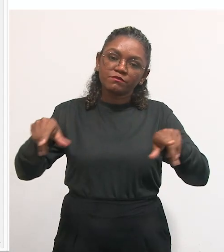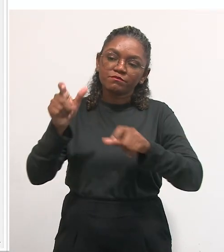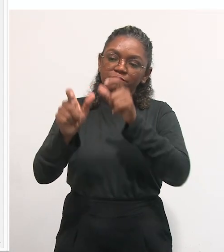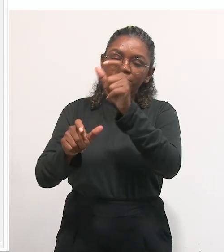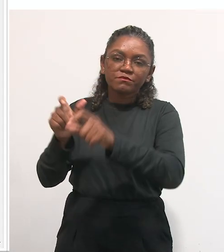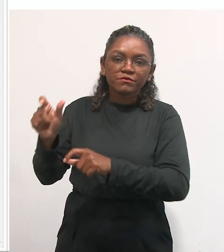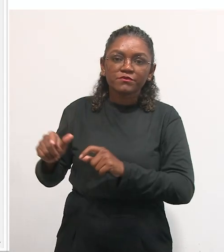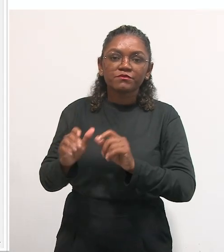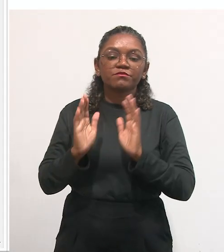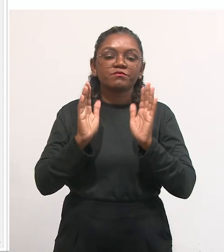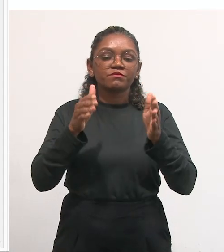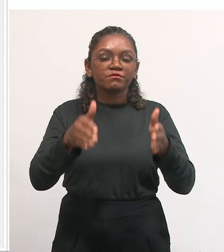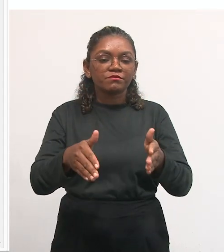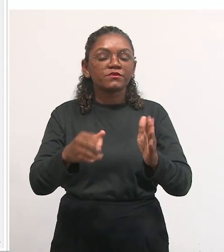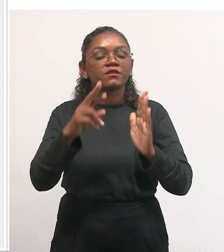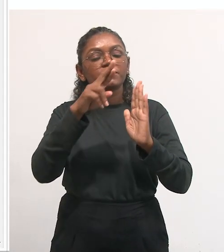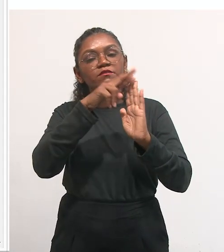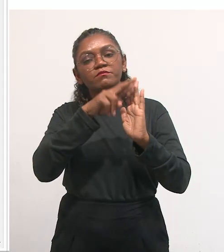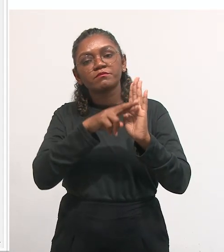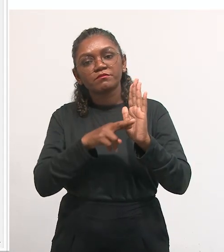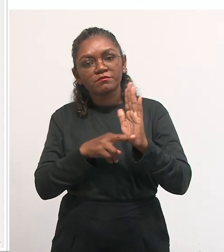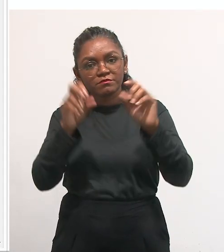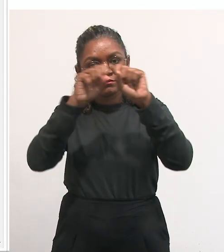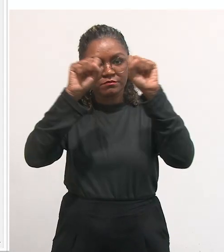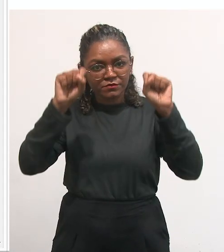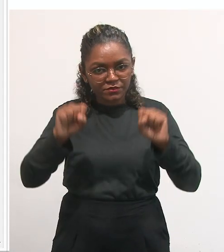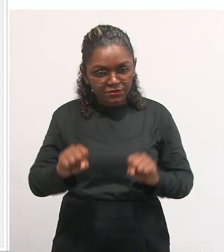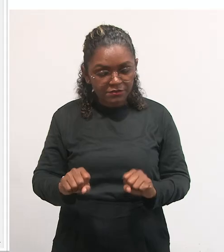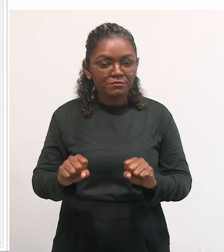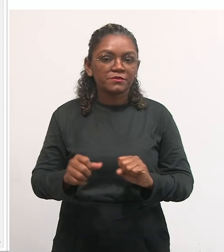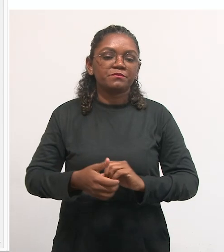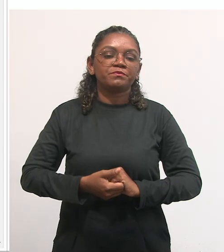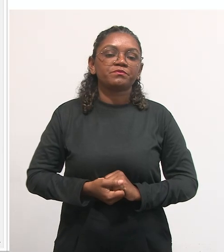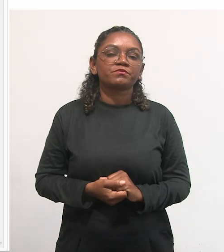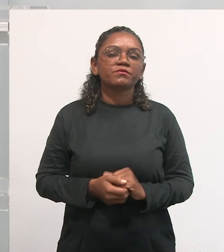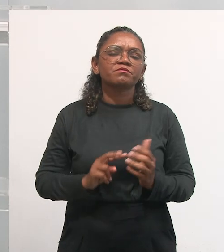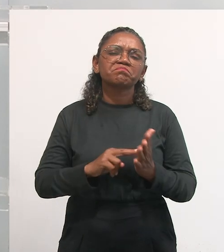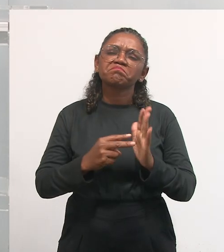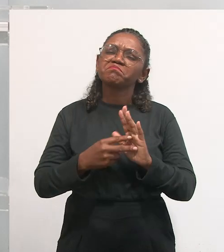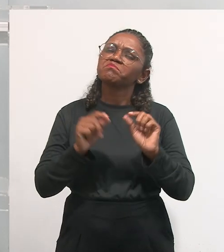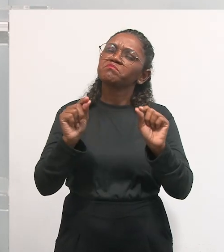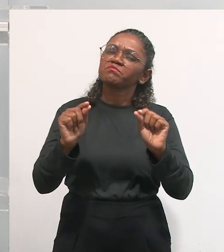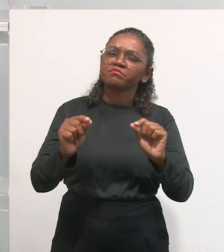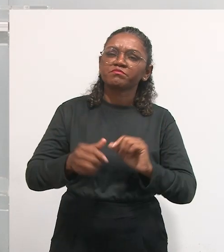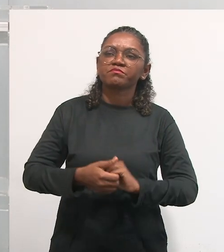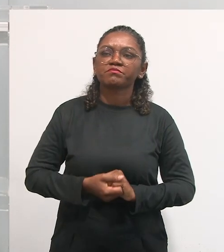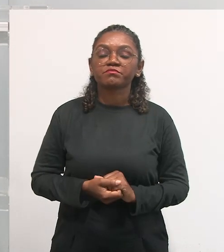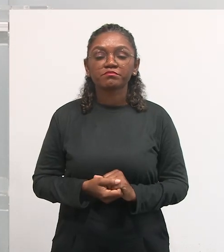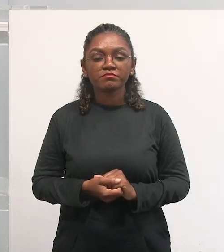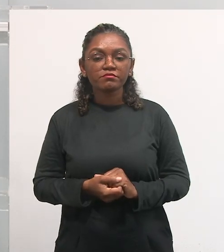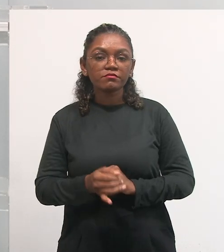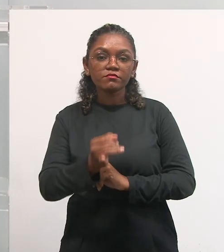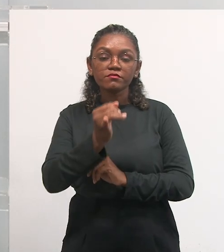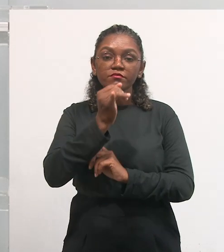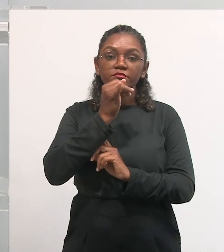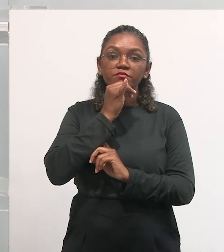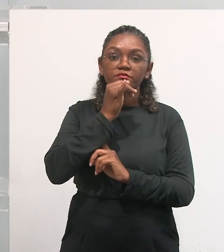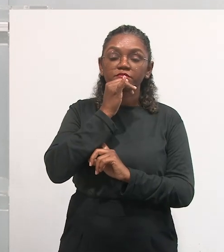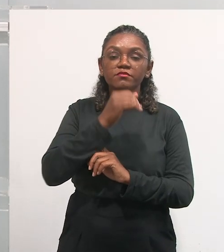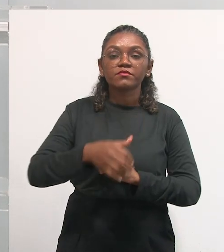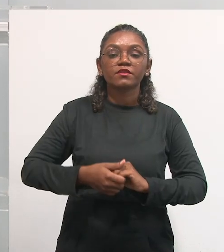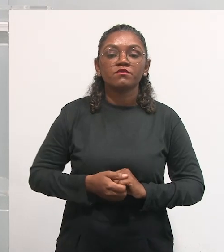do respectivo sistema e nível de ensino. O que isso quer dizer? Isso quer dizer que quando forem os cursos, como o